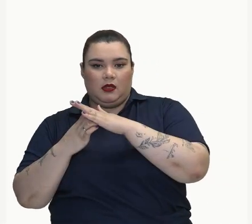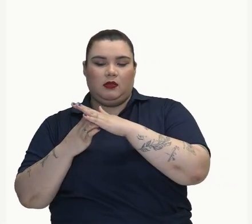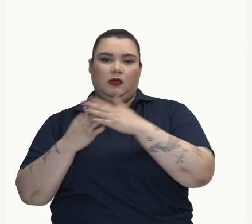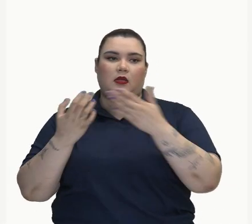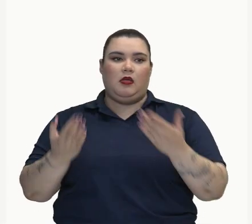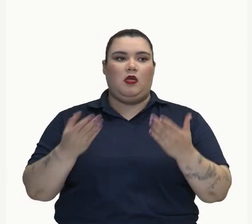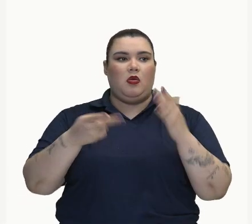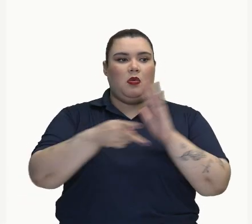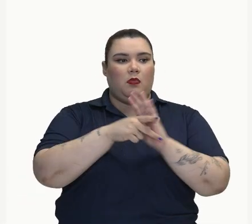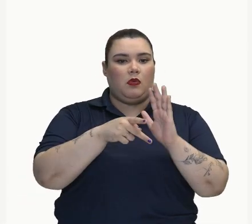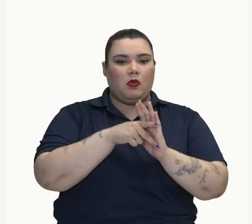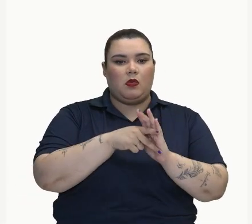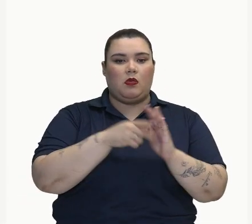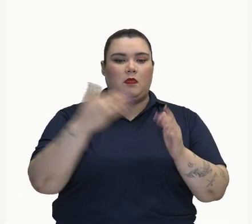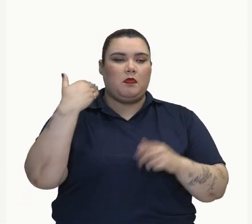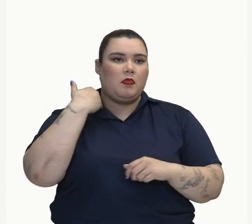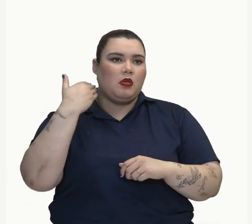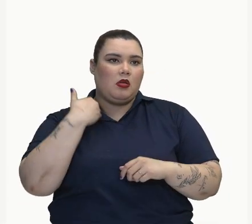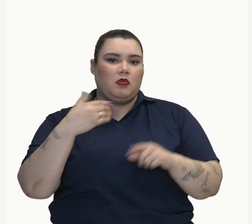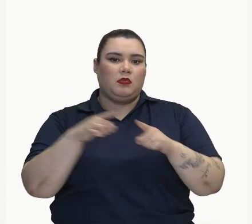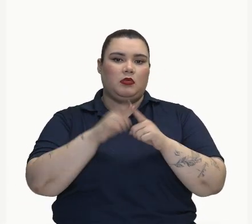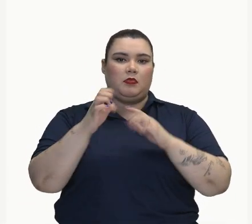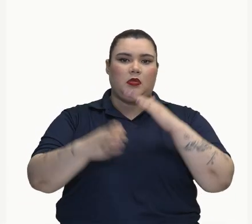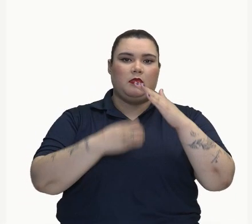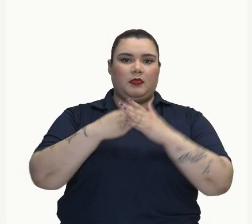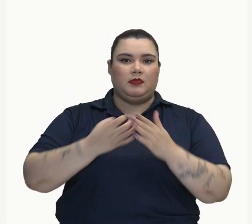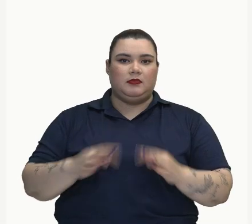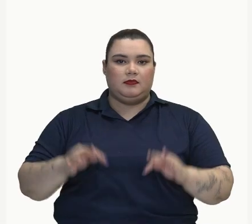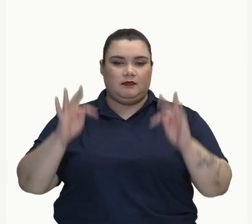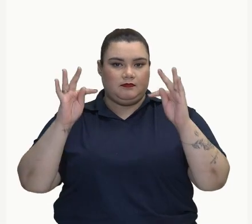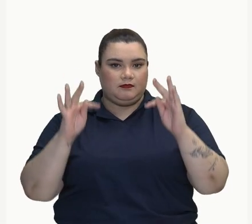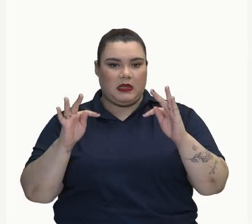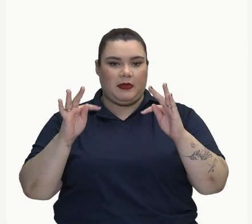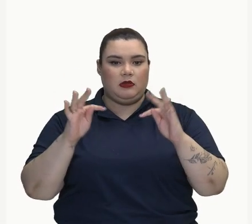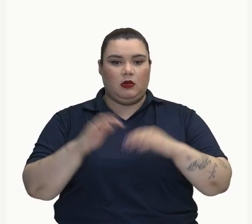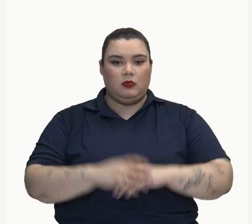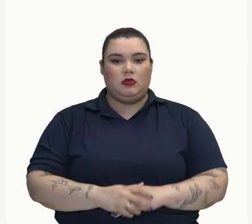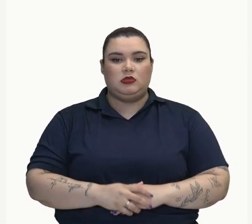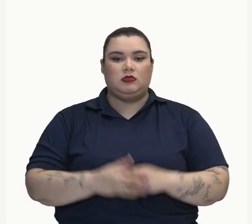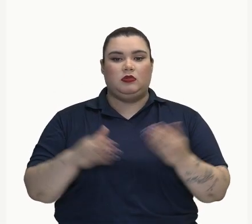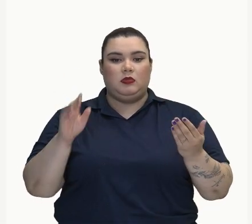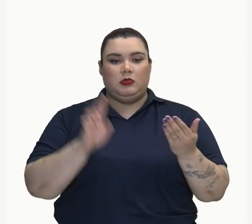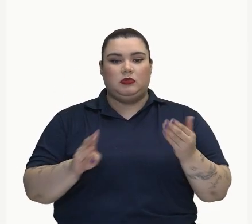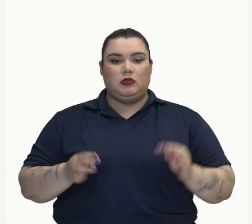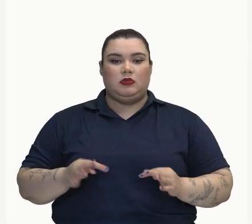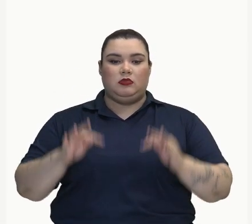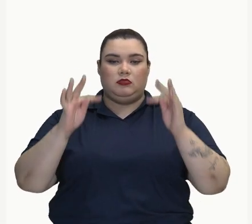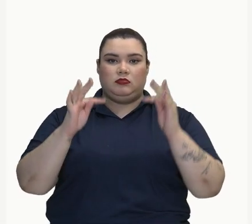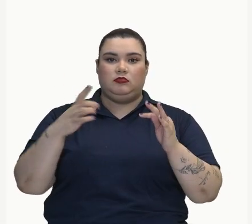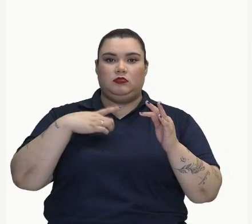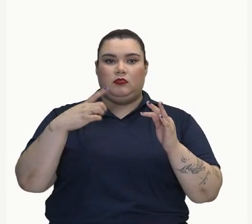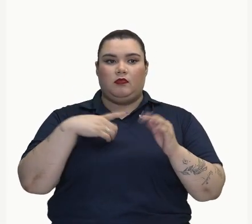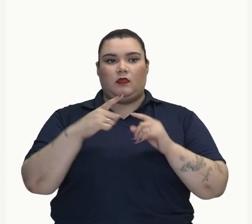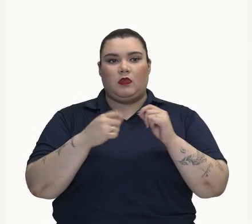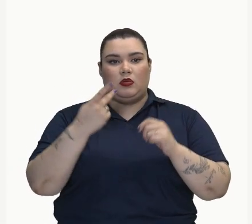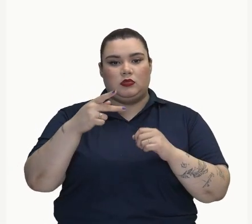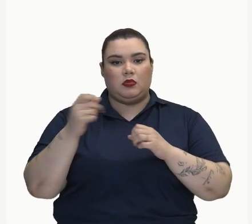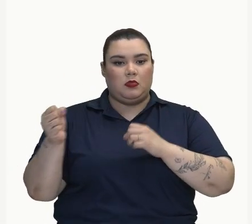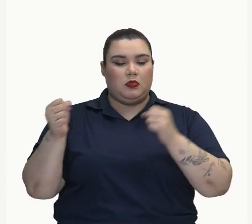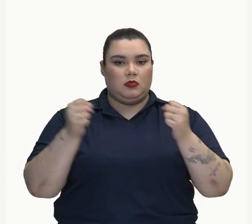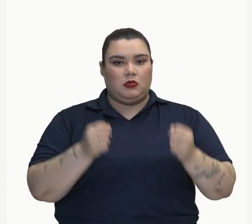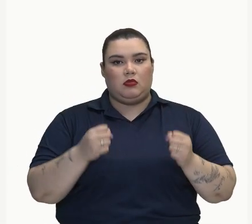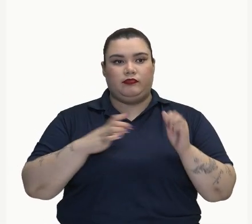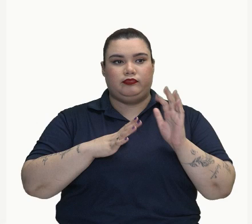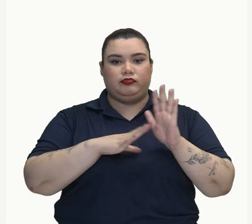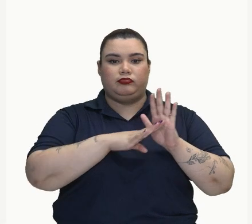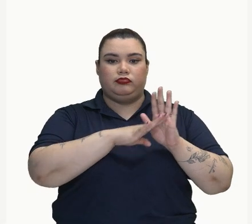poderosos, bancos e big techs. Esses grupos usam a tecnologia para ampliar seu lucro e o seu poder, o que